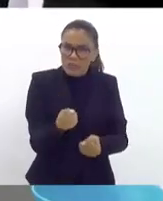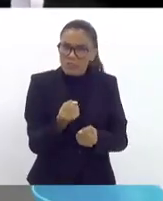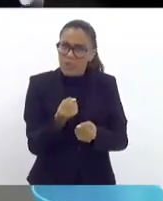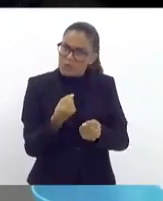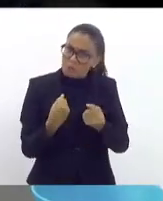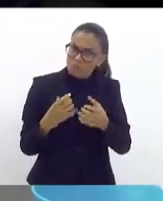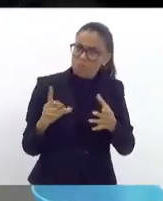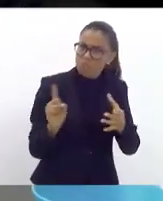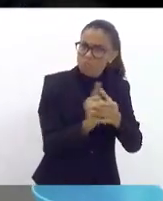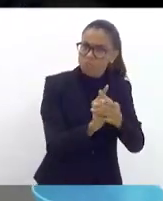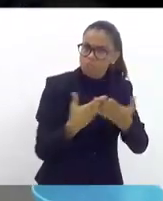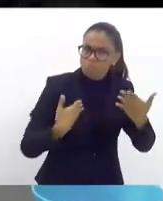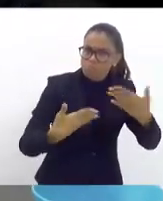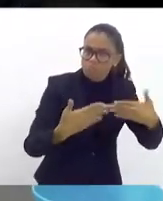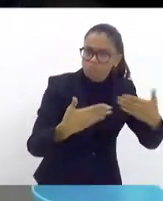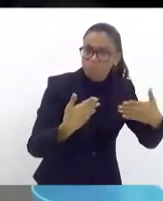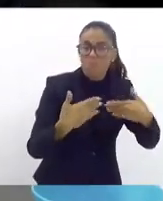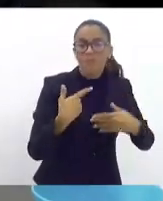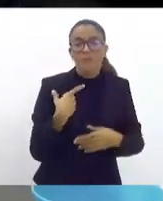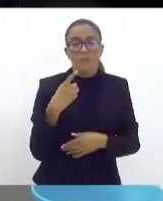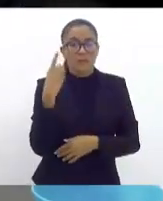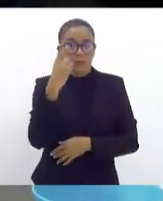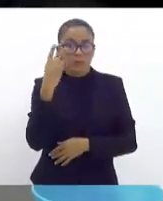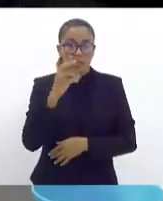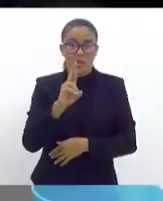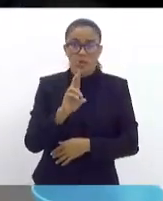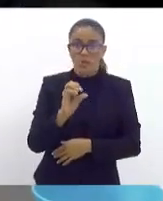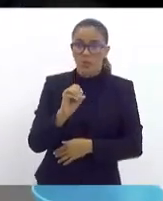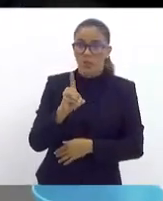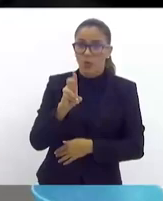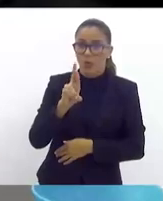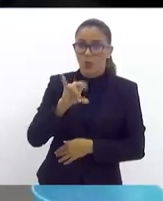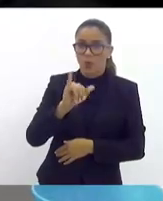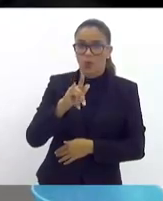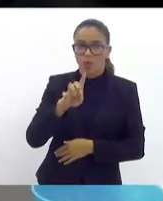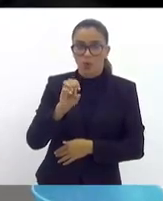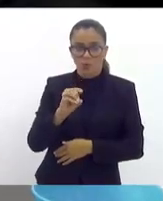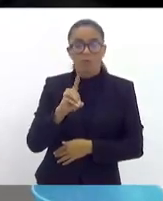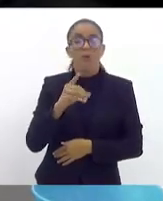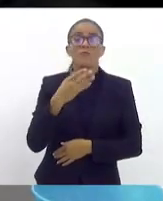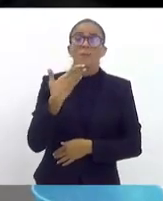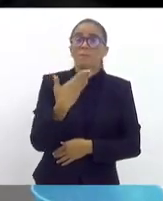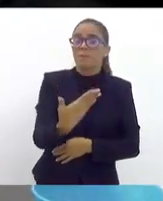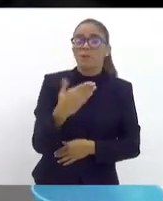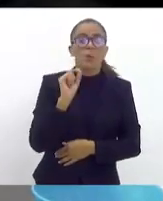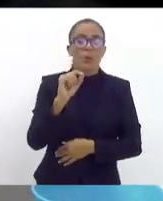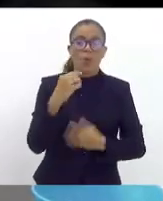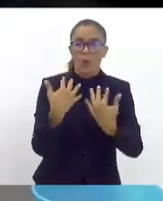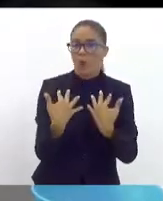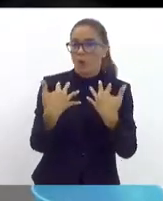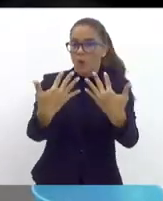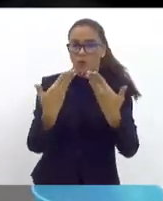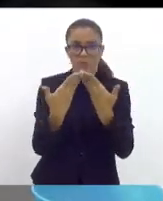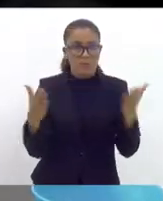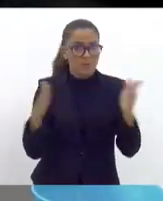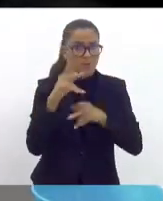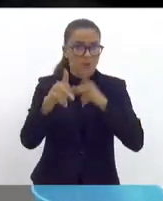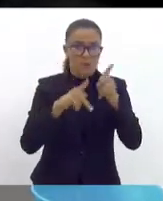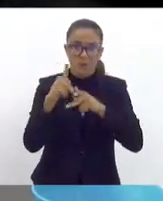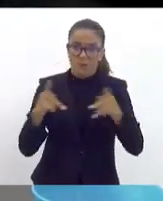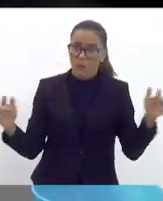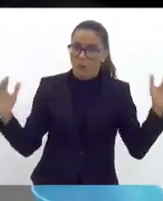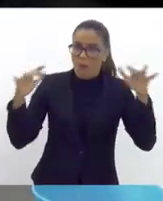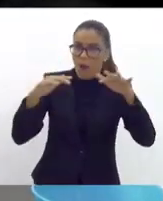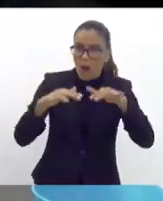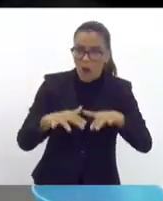vamos gerar Deputado Rodrigo Amorim pela realização de uma audiência pública para fazer a escuta